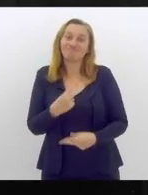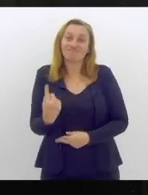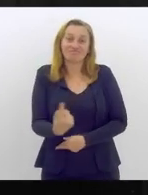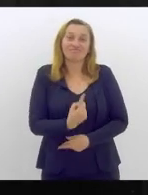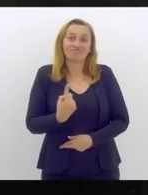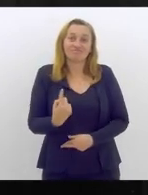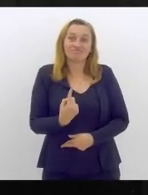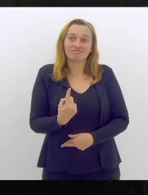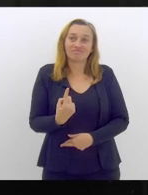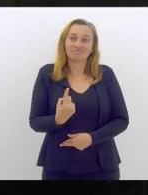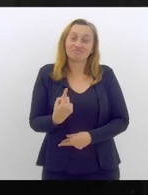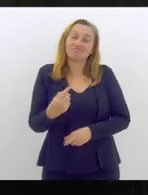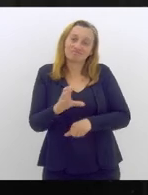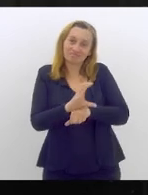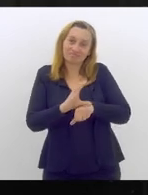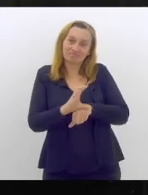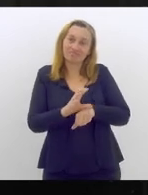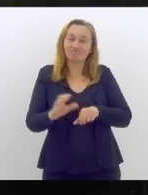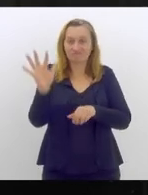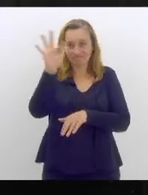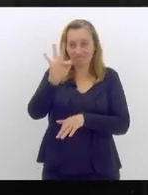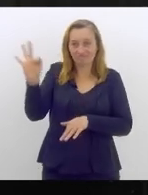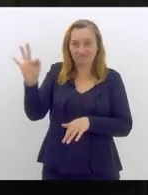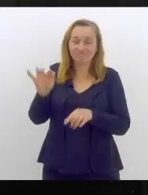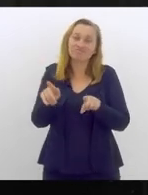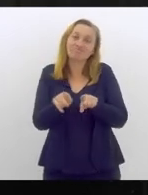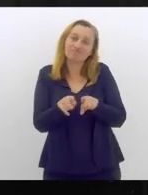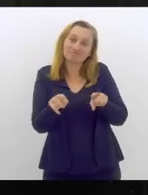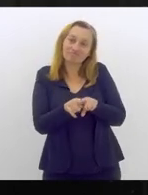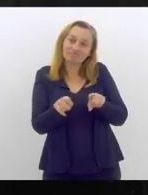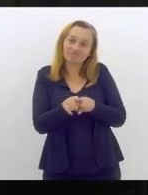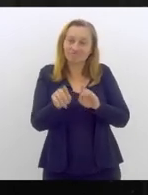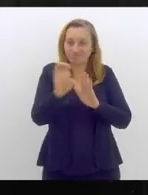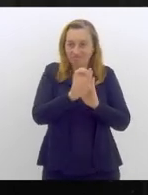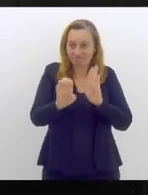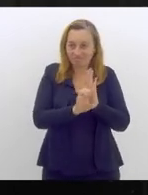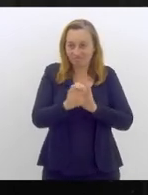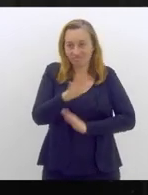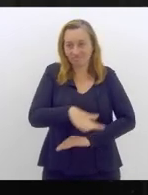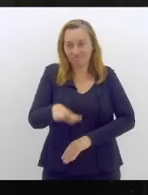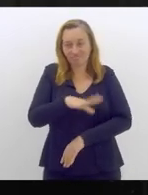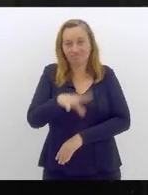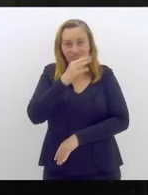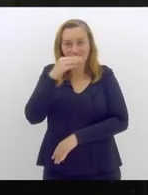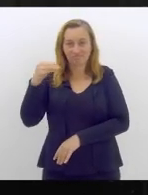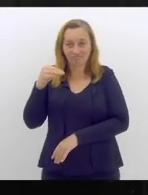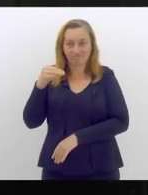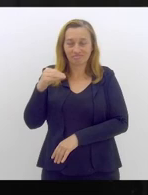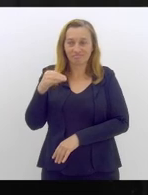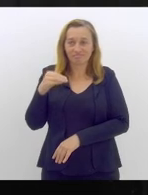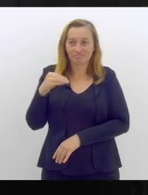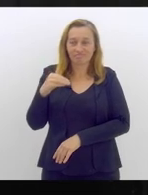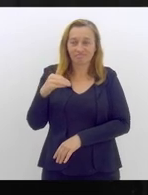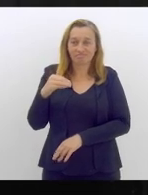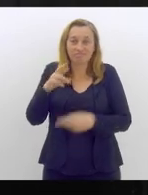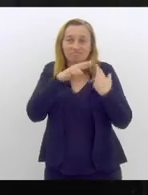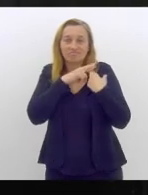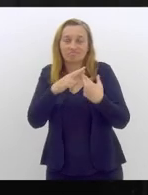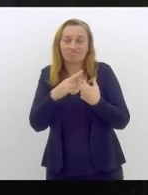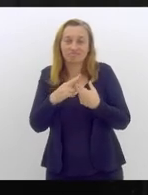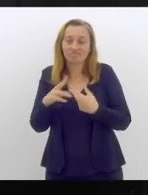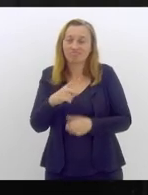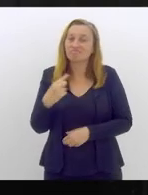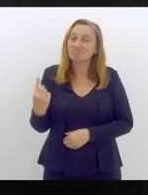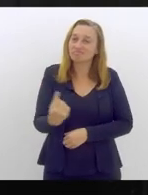assim traz a Constituição Federal E também o Estatuto da Criança e Adolescente a criança e adolescência é responsabilidade de todos